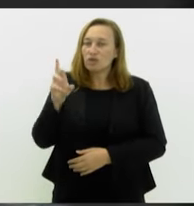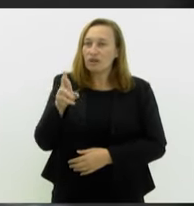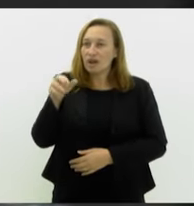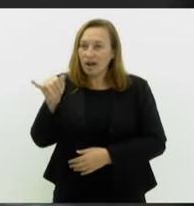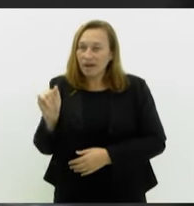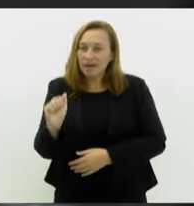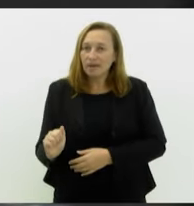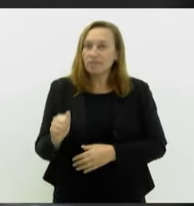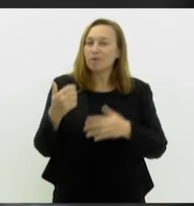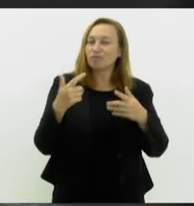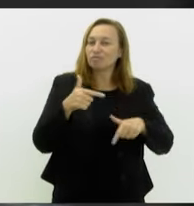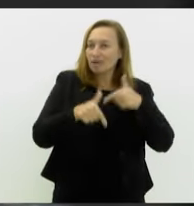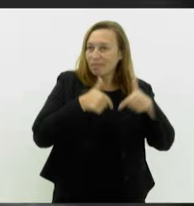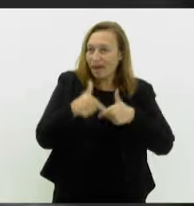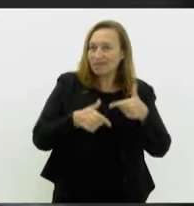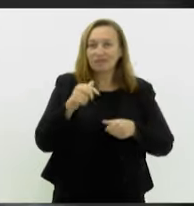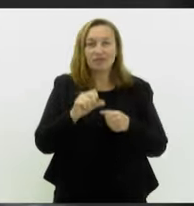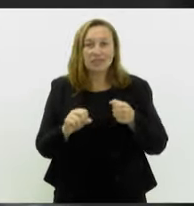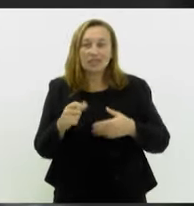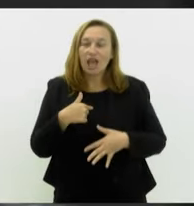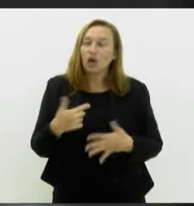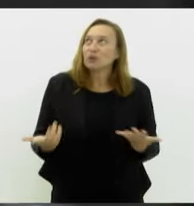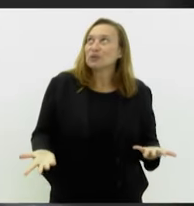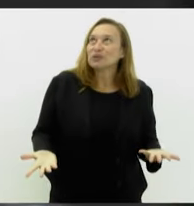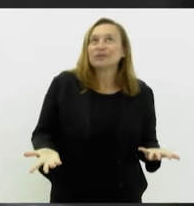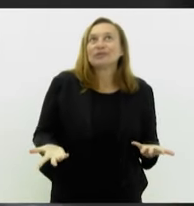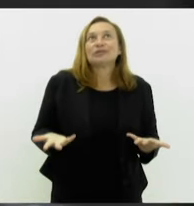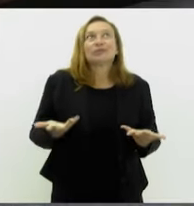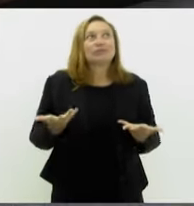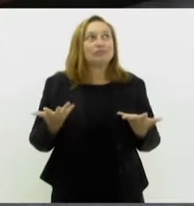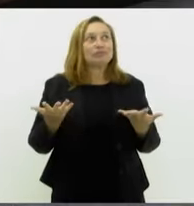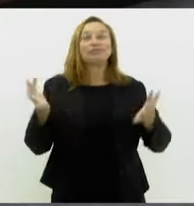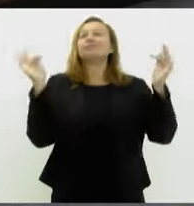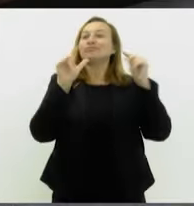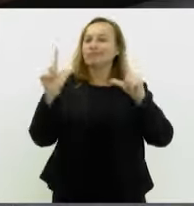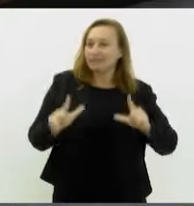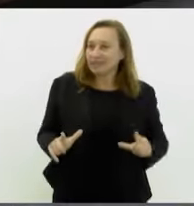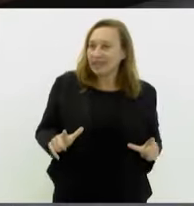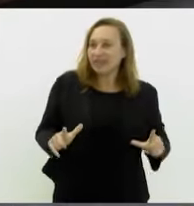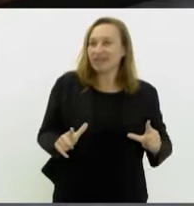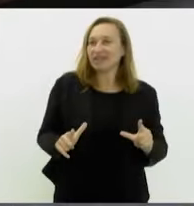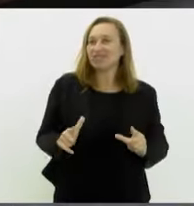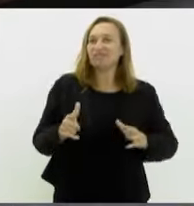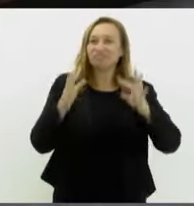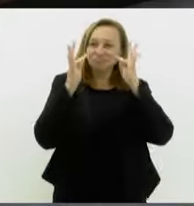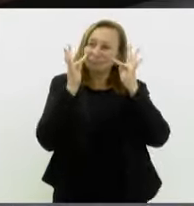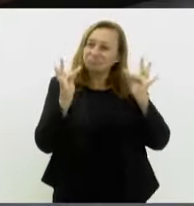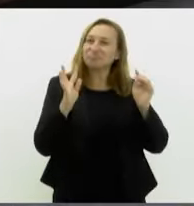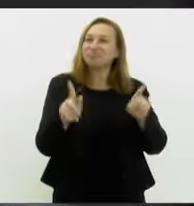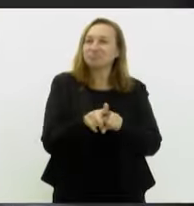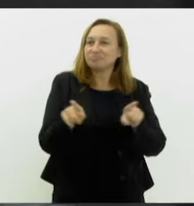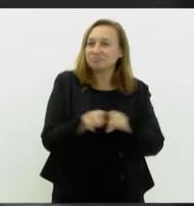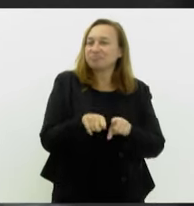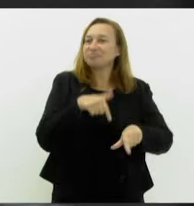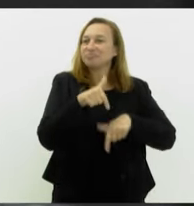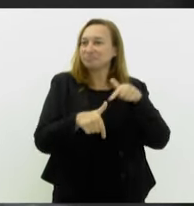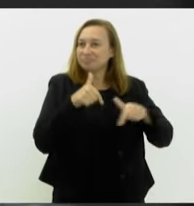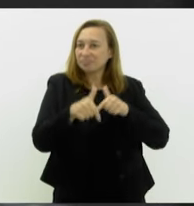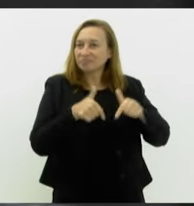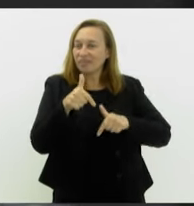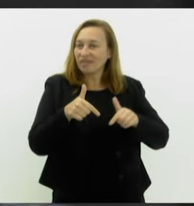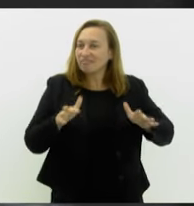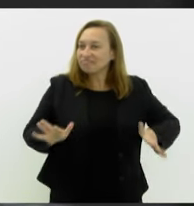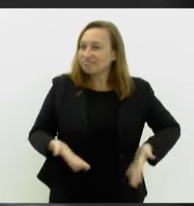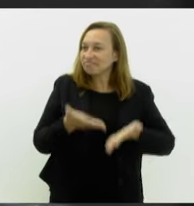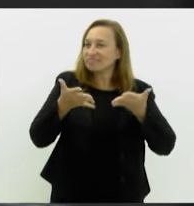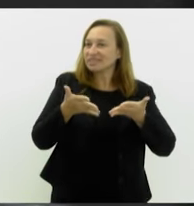Soraia eu tô assim muito eh eh muito feliz e tá testemunhando também esse trabalho pelo estímulo